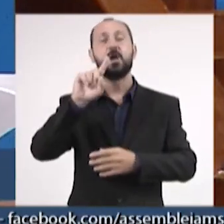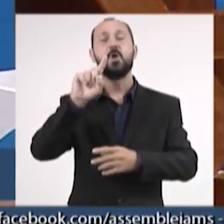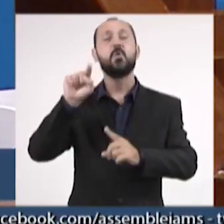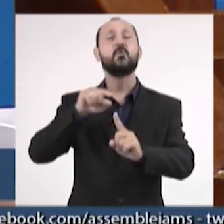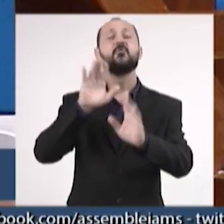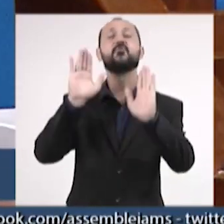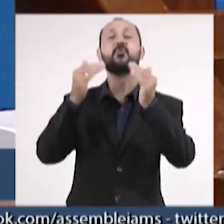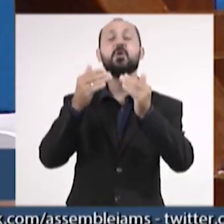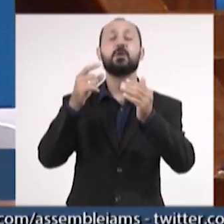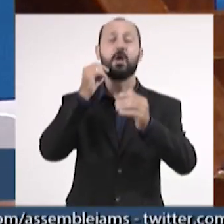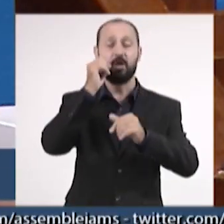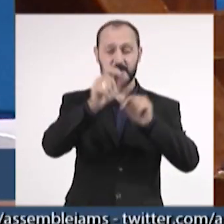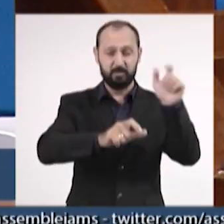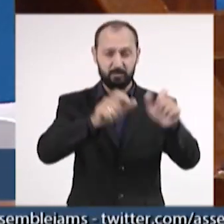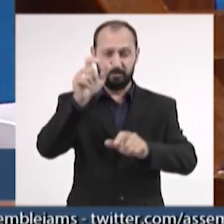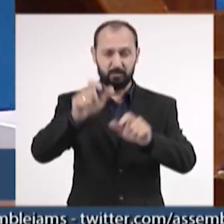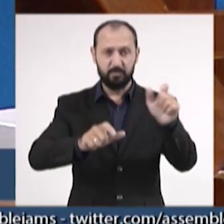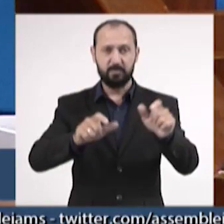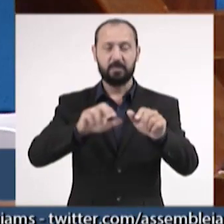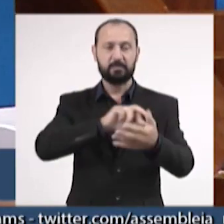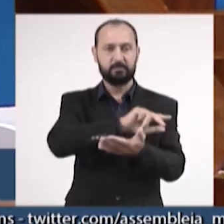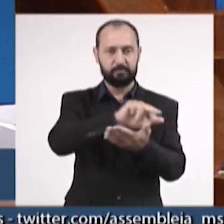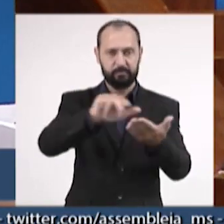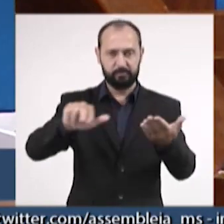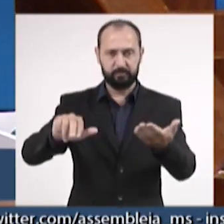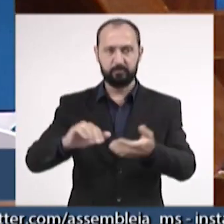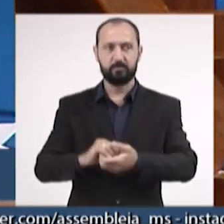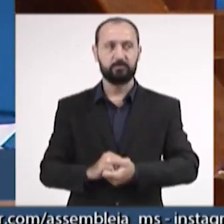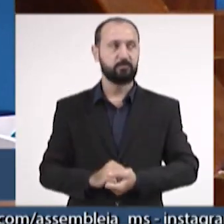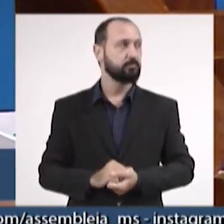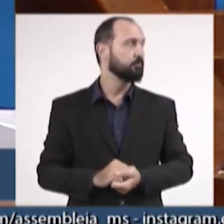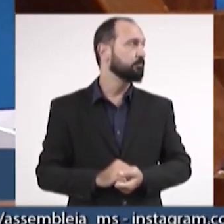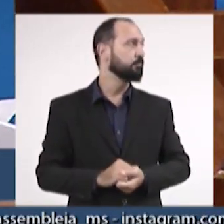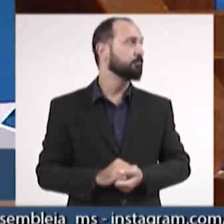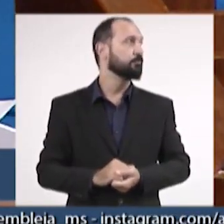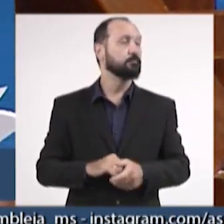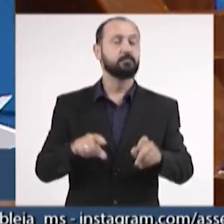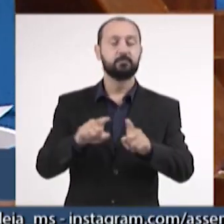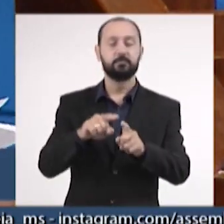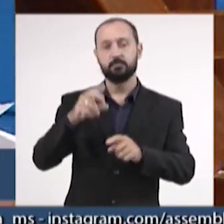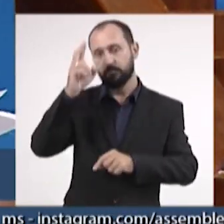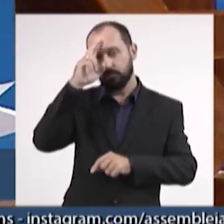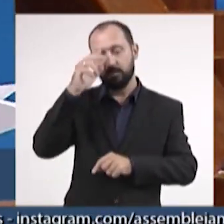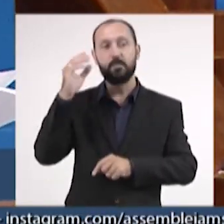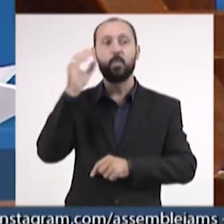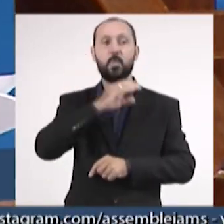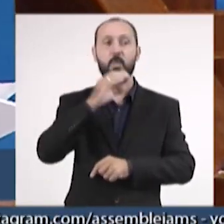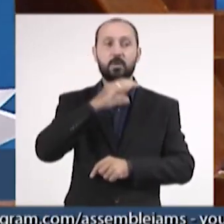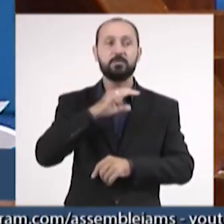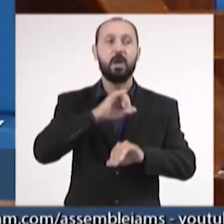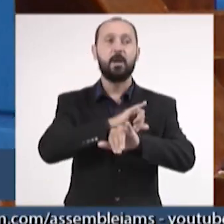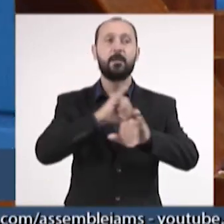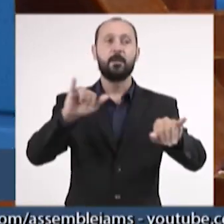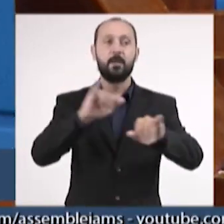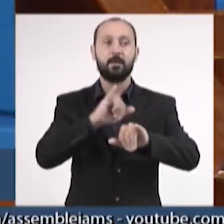centralidade as mulheres em sua diversidade. Também reforço a urgência de campanhas informativas sobre